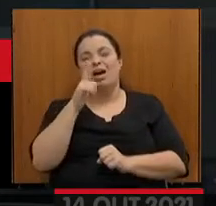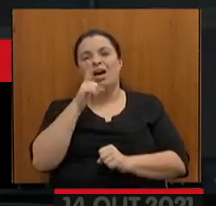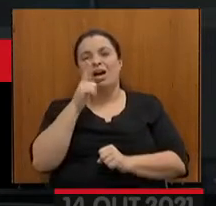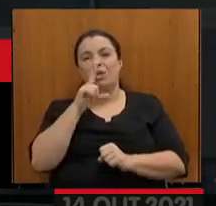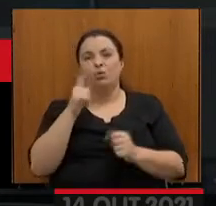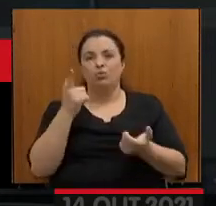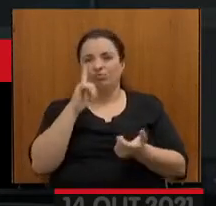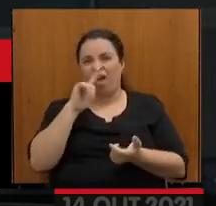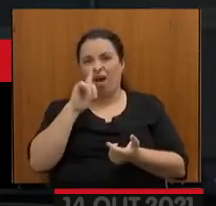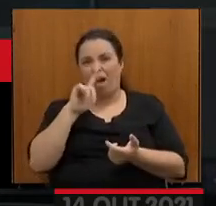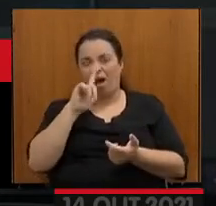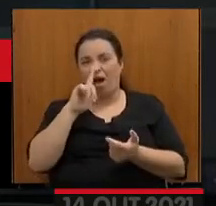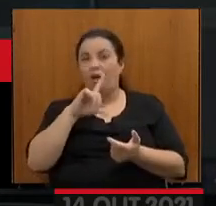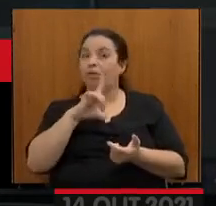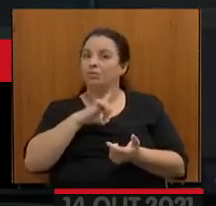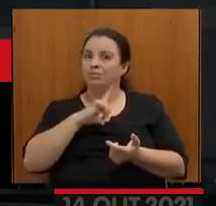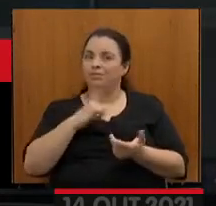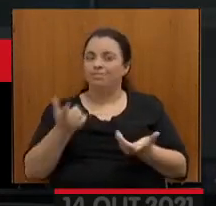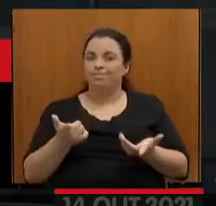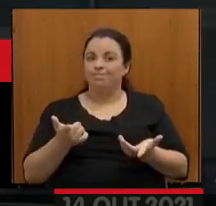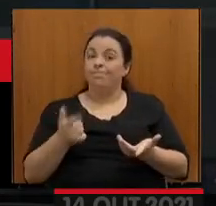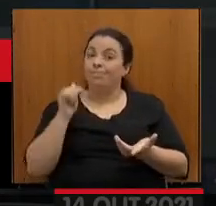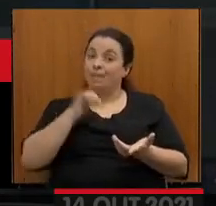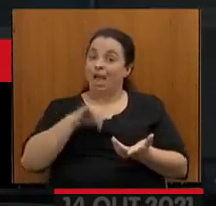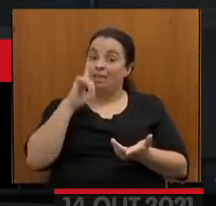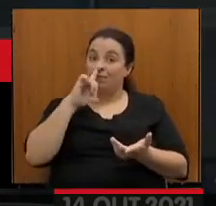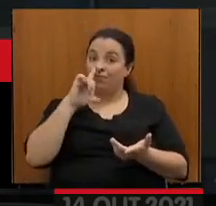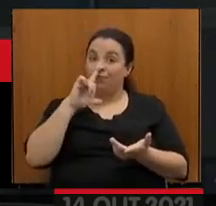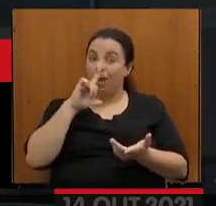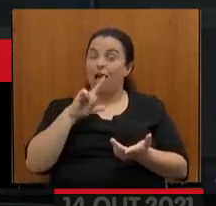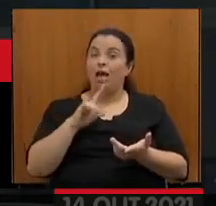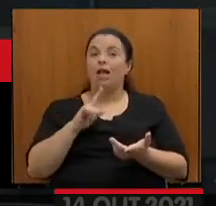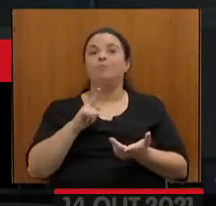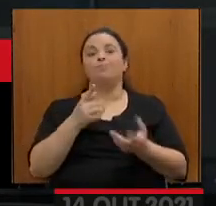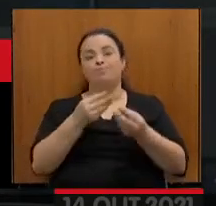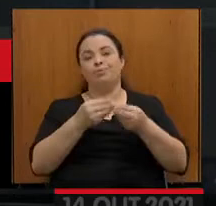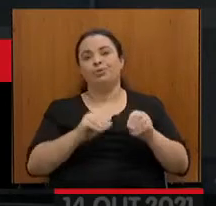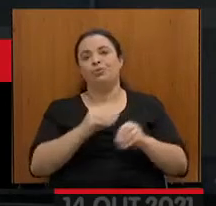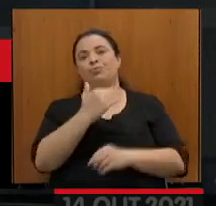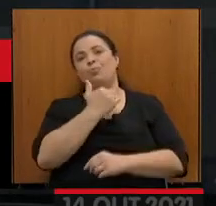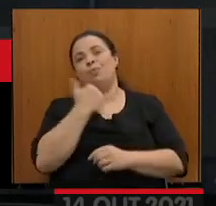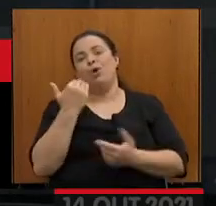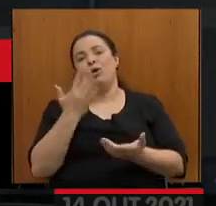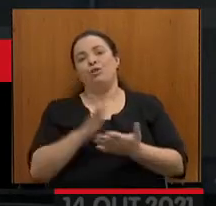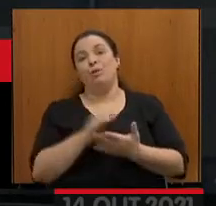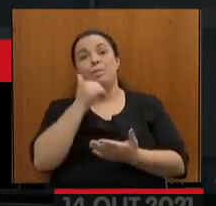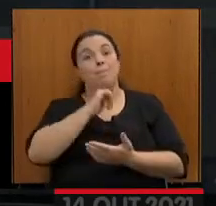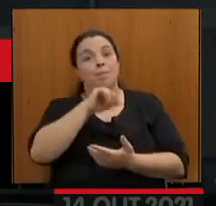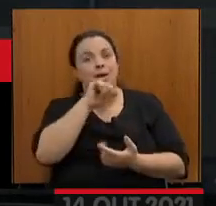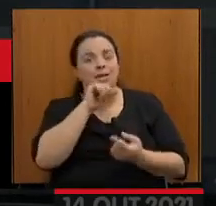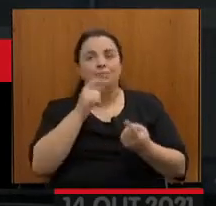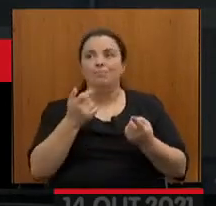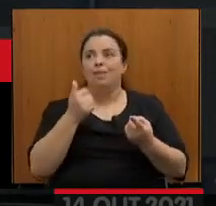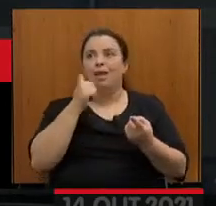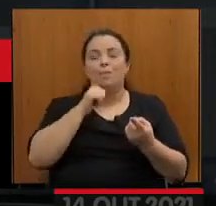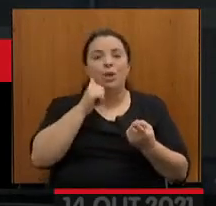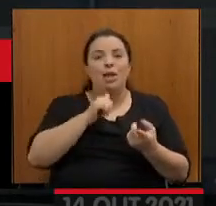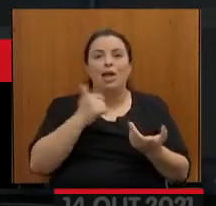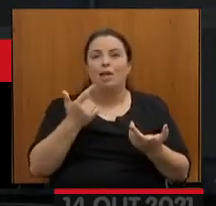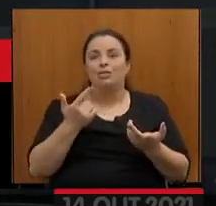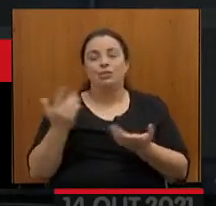falha no sistema vem causando a morte de diversas mães, mulheres, jovens,